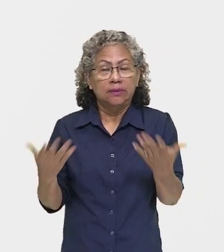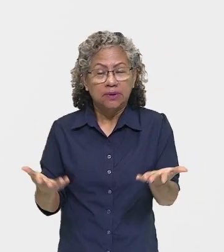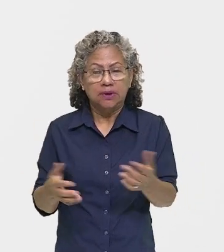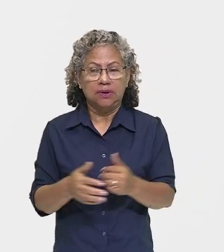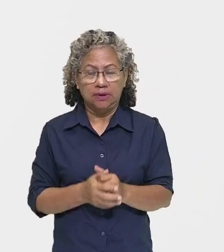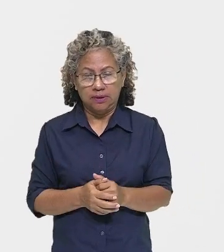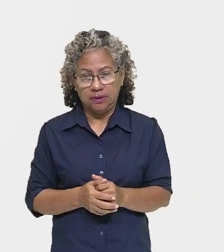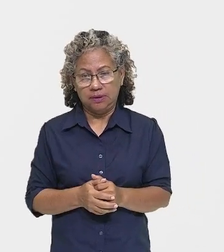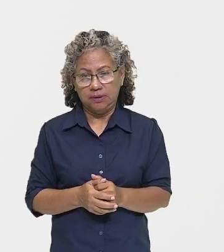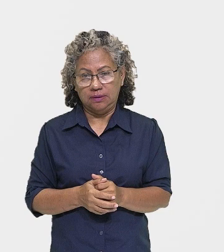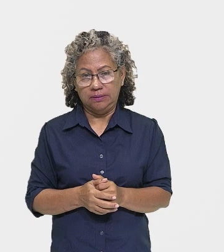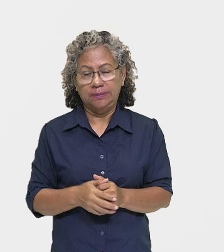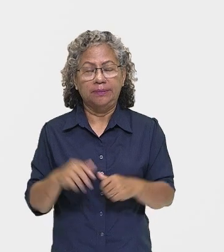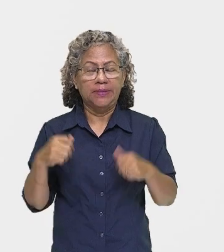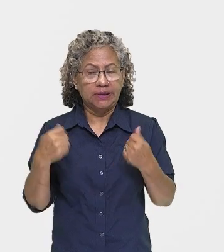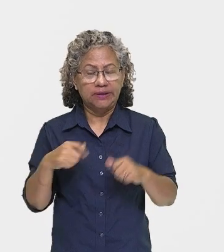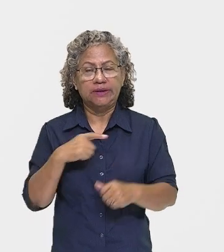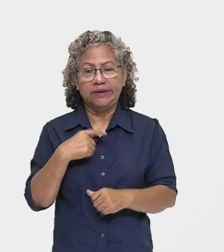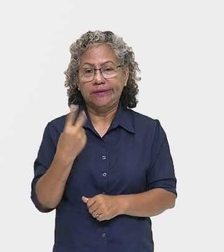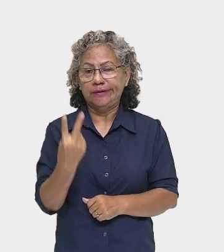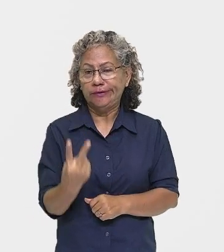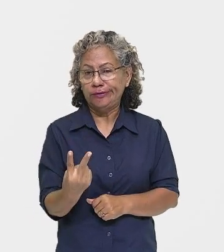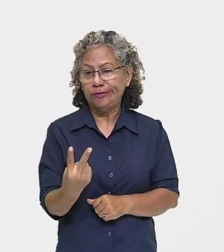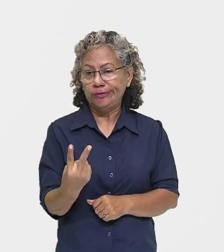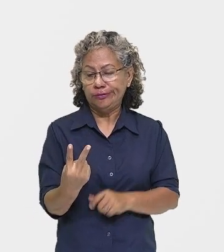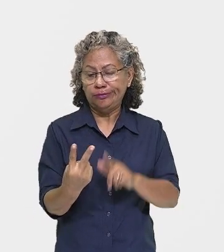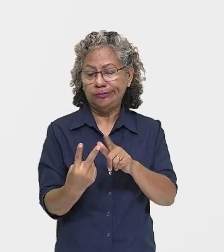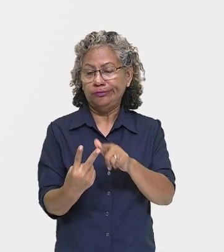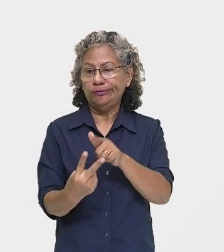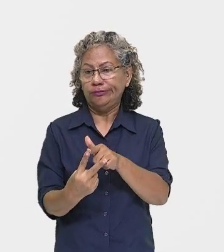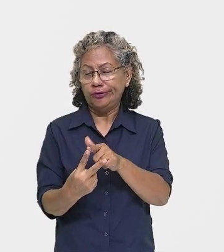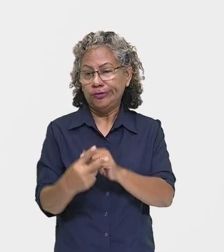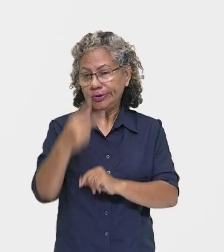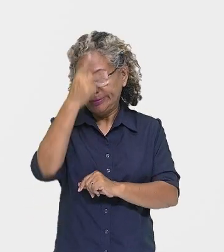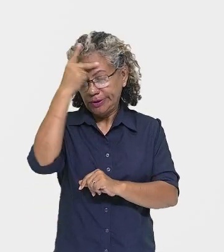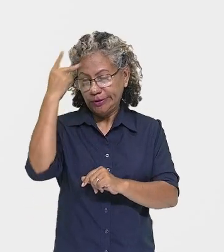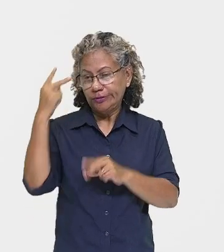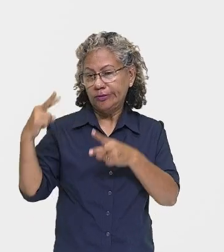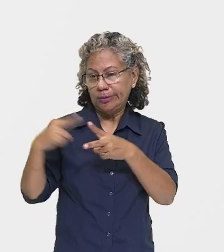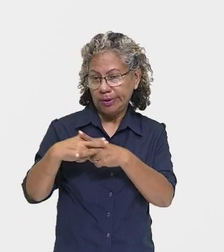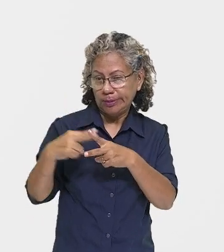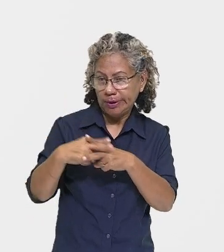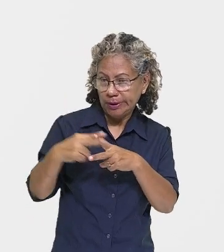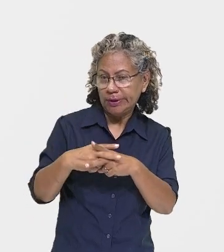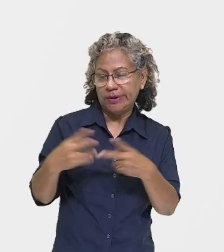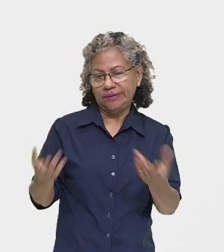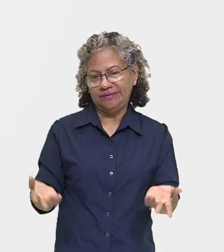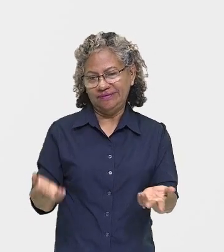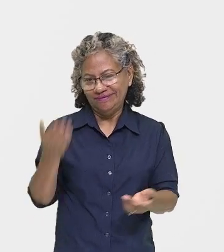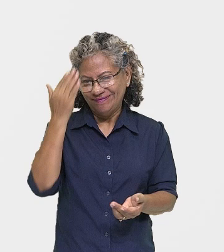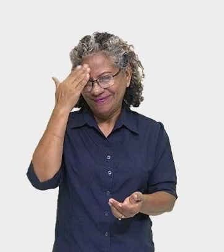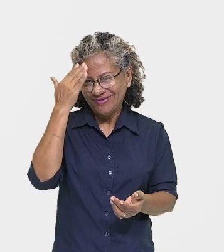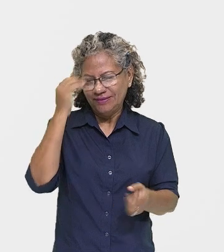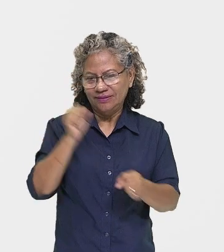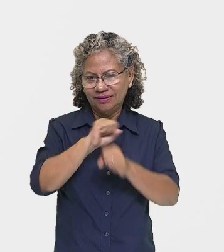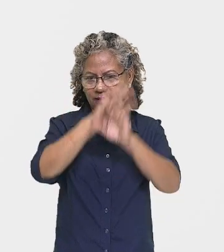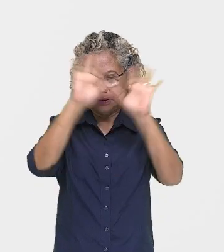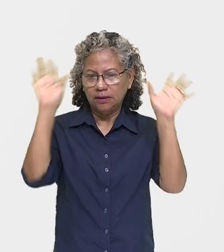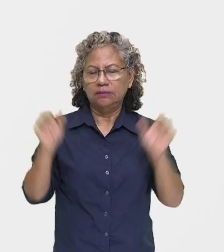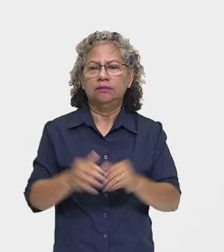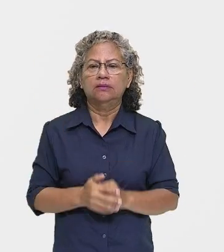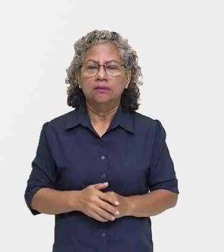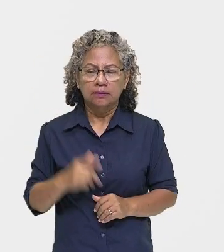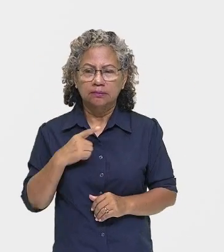aos pares. Eu não posso sozinha utilizar ação e reação. Ao aplicarmos essa